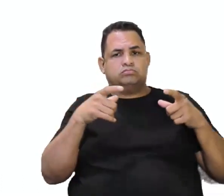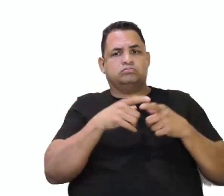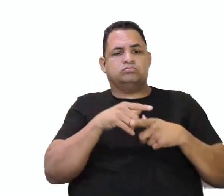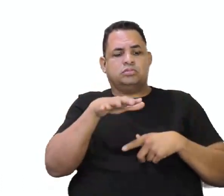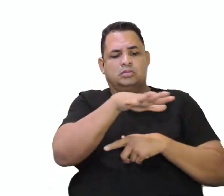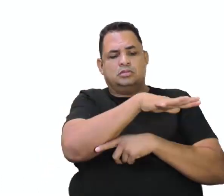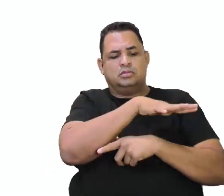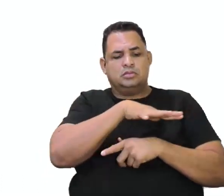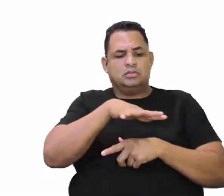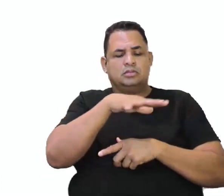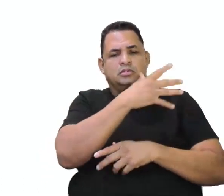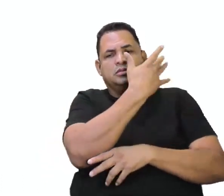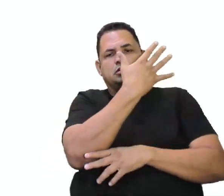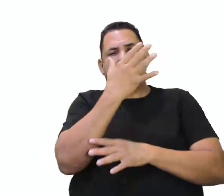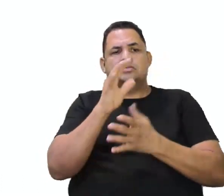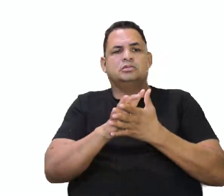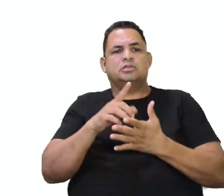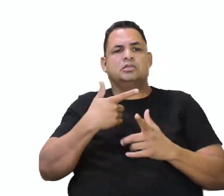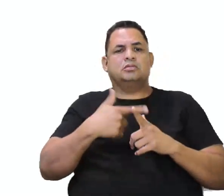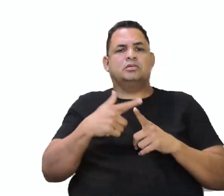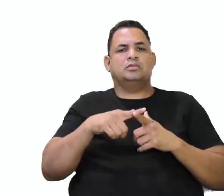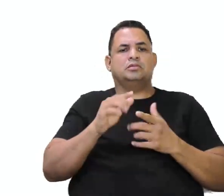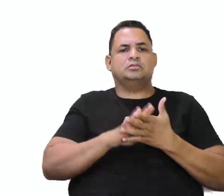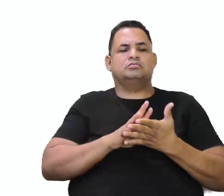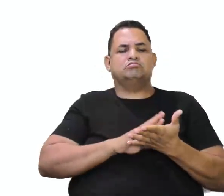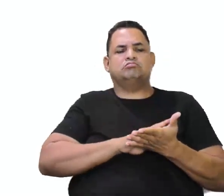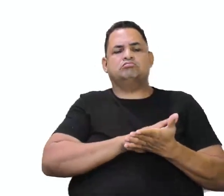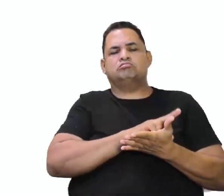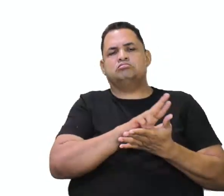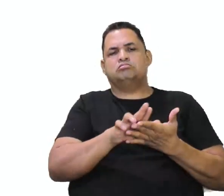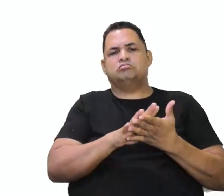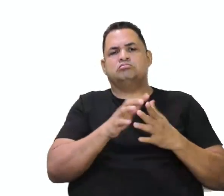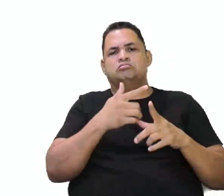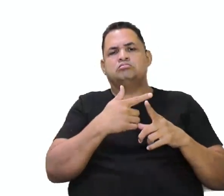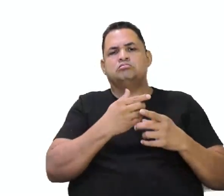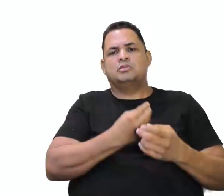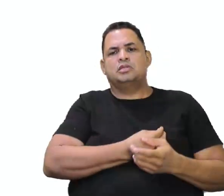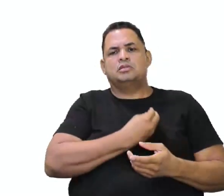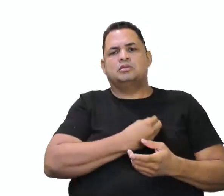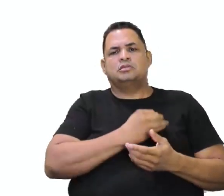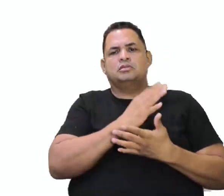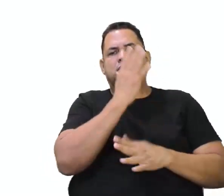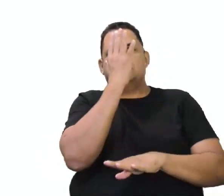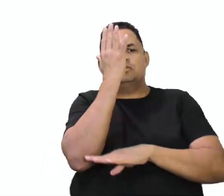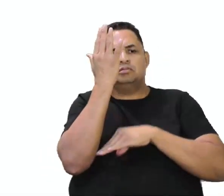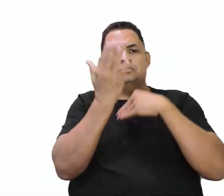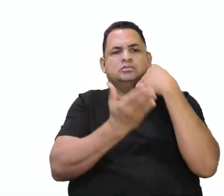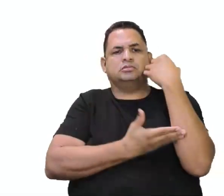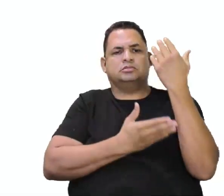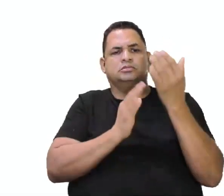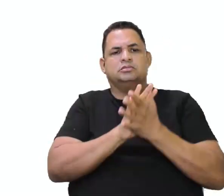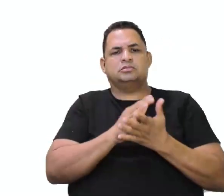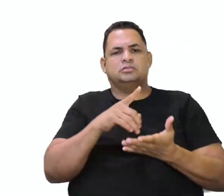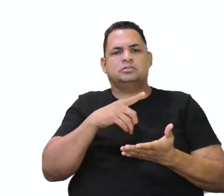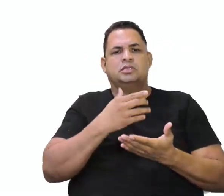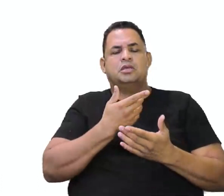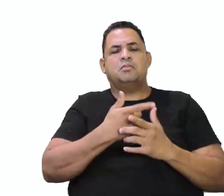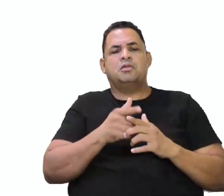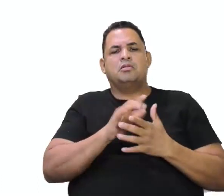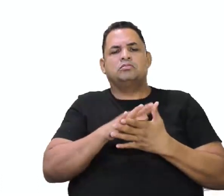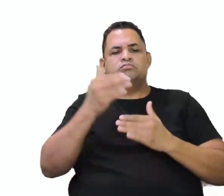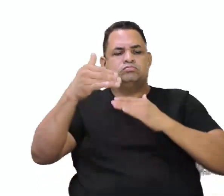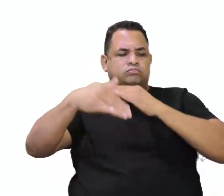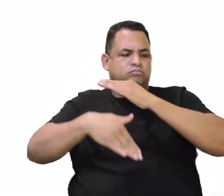áreas florestadas, trazendo sérios danos à biodiversidade. O desmatamento prejudica diretamente o ecossistema